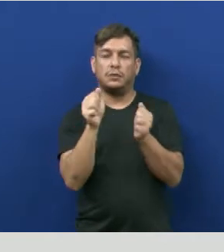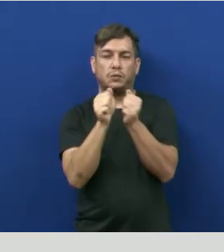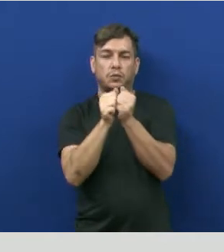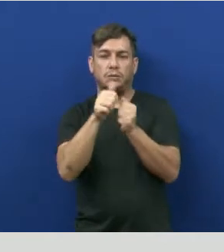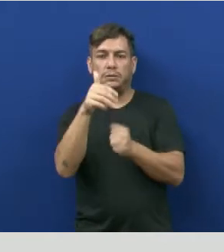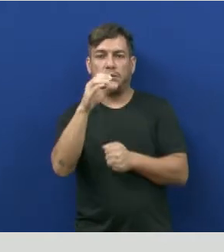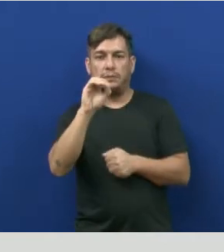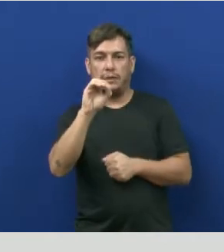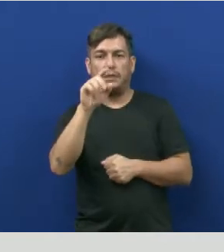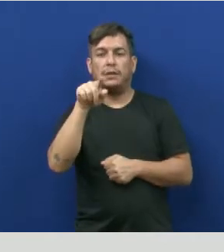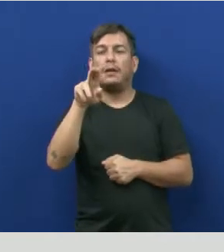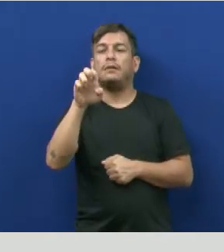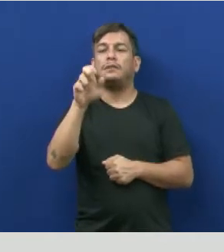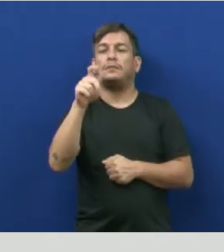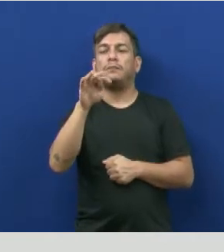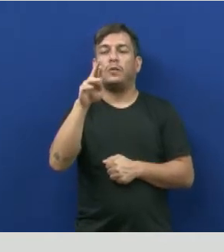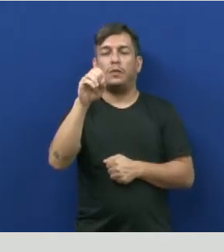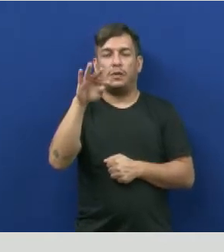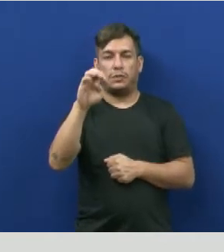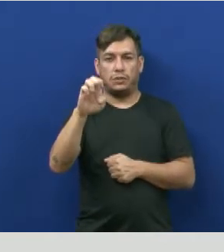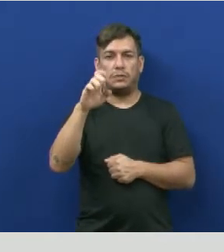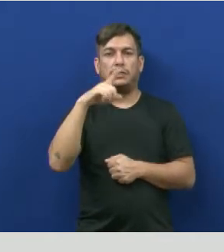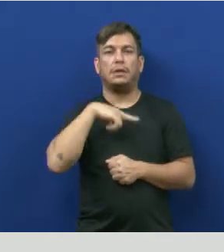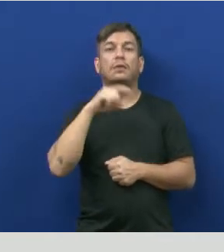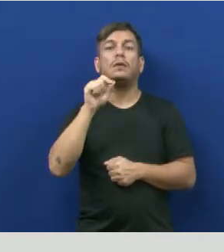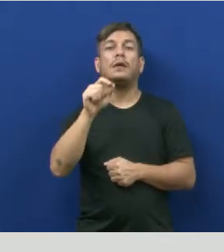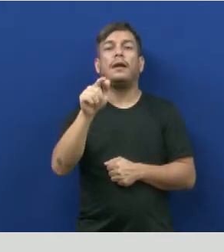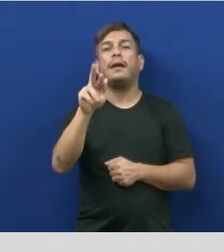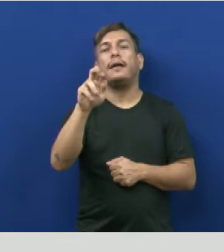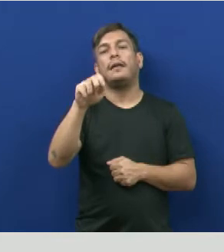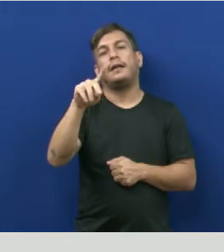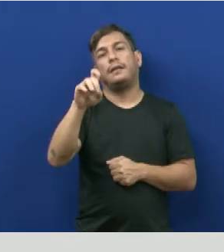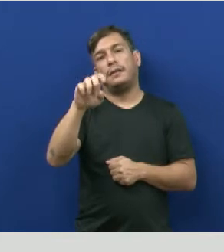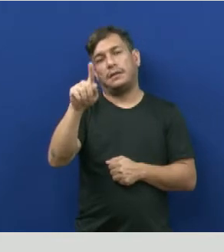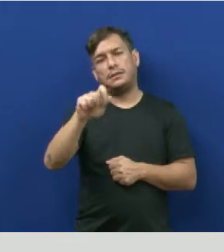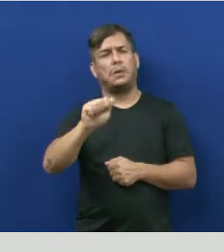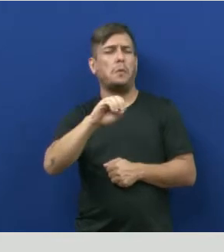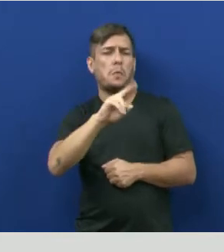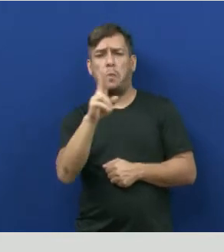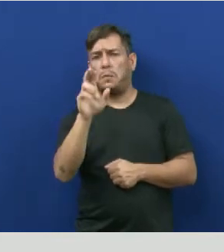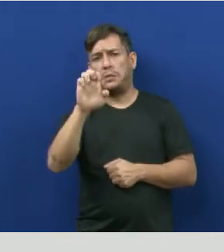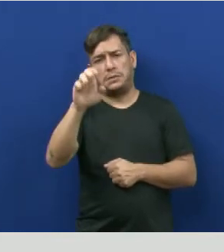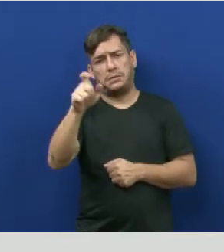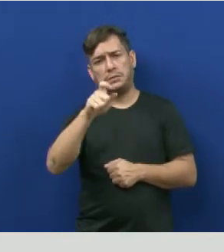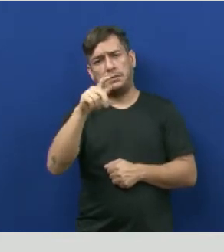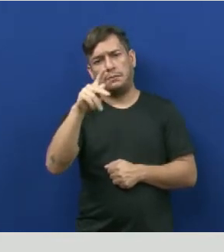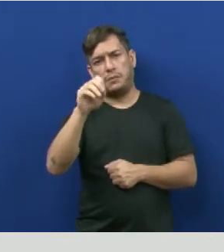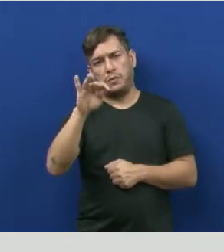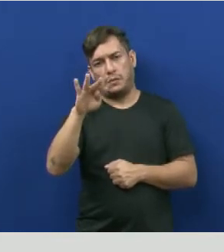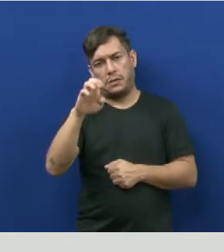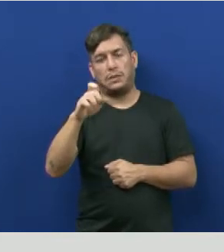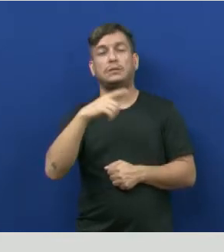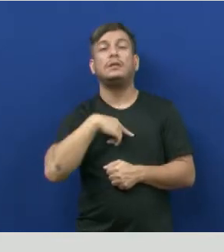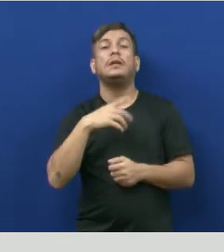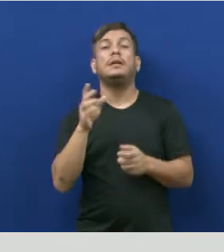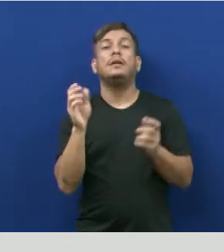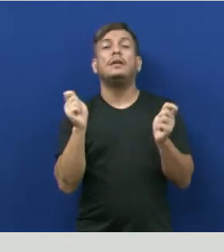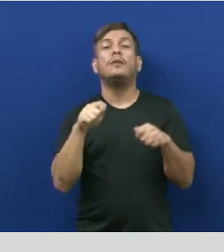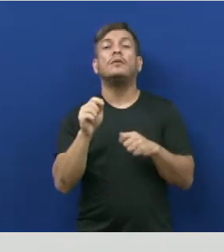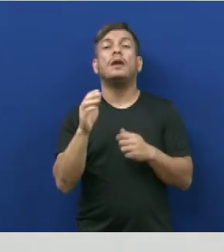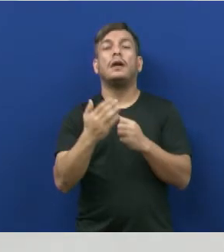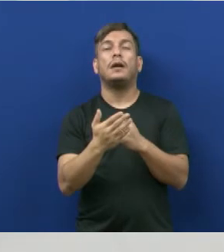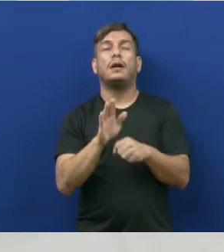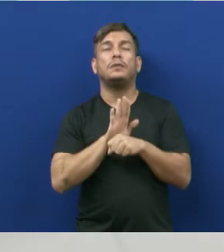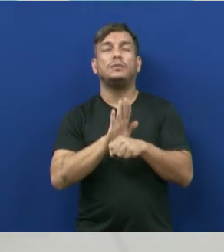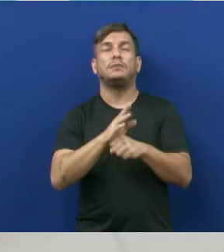a gente chama de ordem de grandeza, ou expoente mesmo, tá bom? Ele serve para representar o quanto esse número